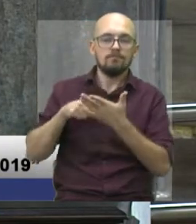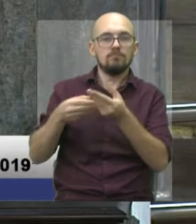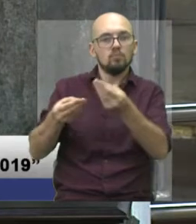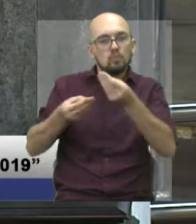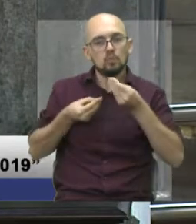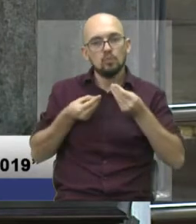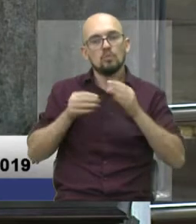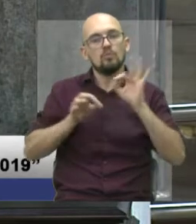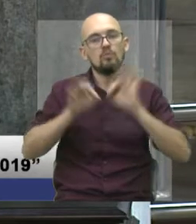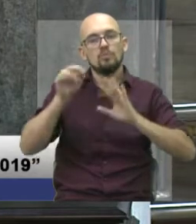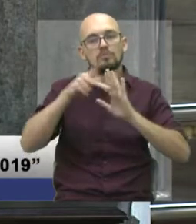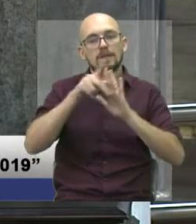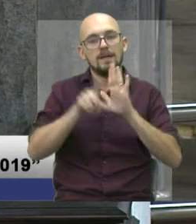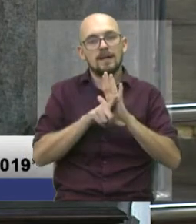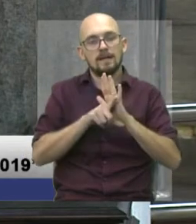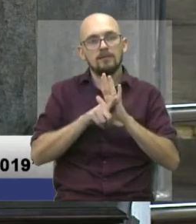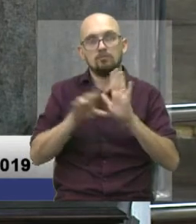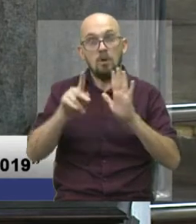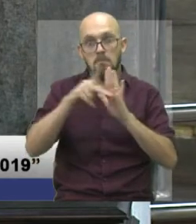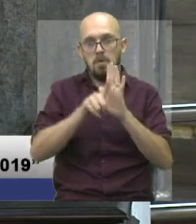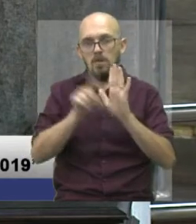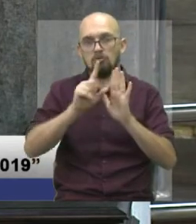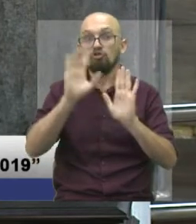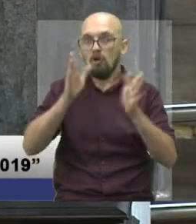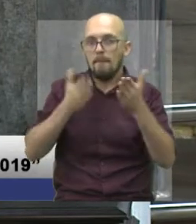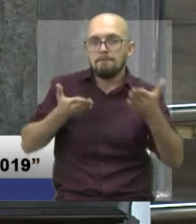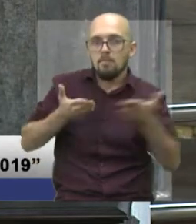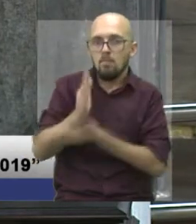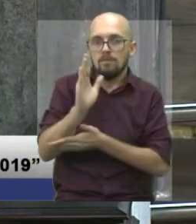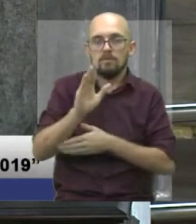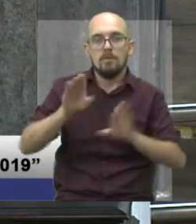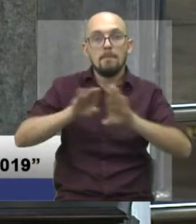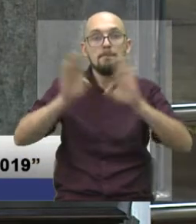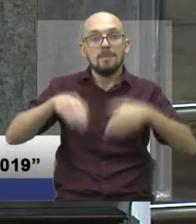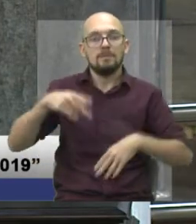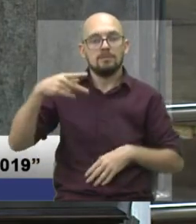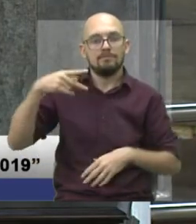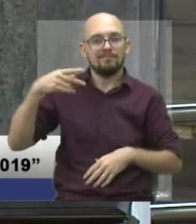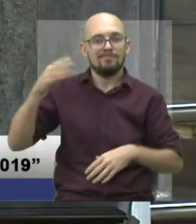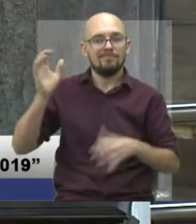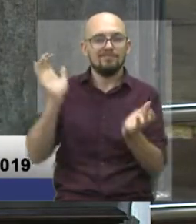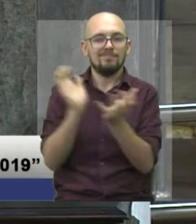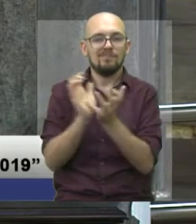lei... Projeto de lei, não, já a legislação aprovada pela mesa diretora na gestão da vereadora Cléo,